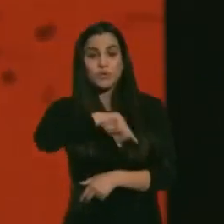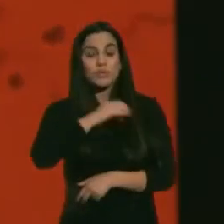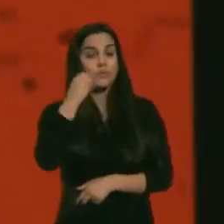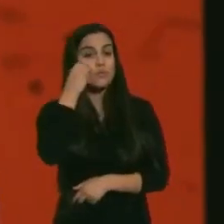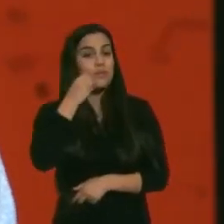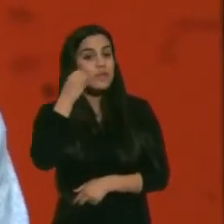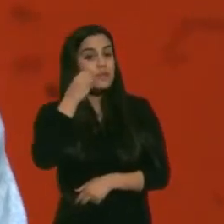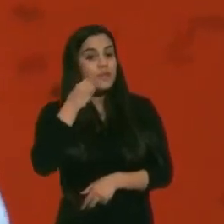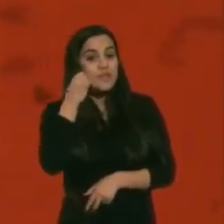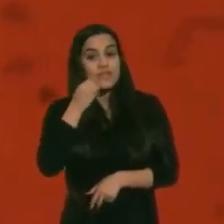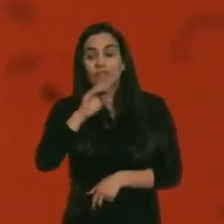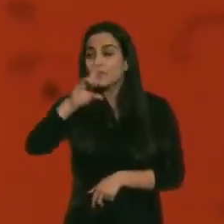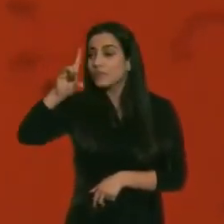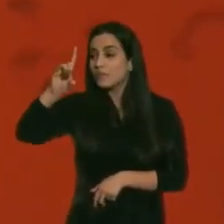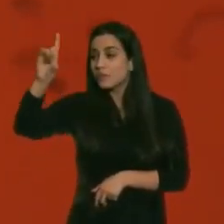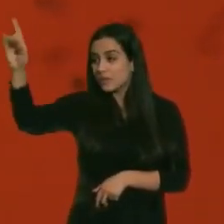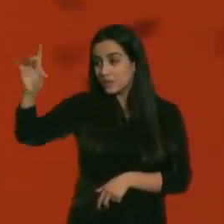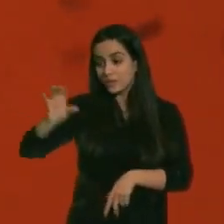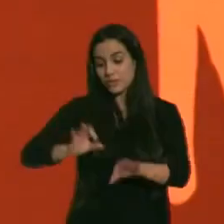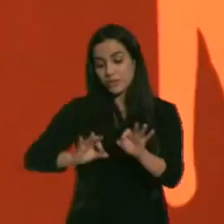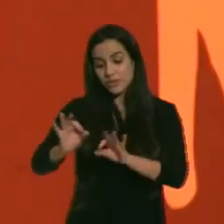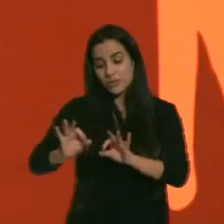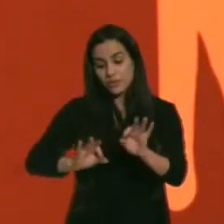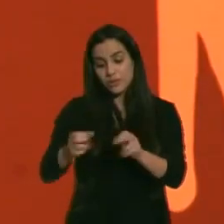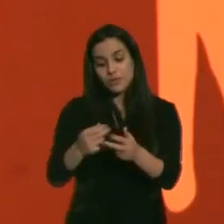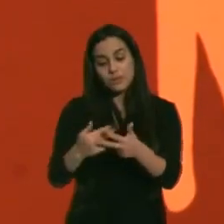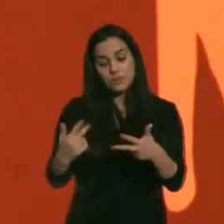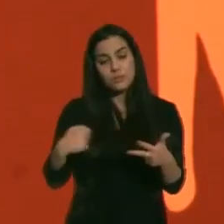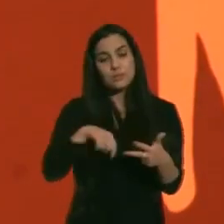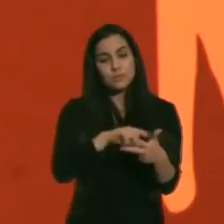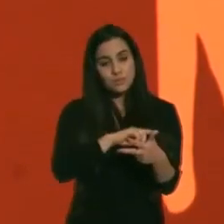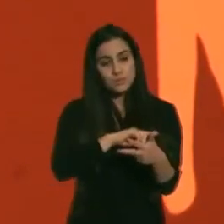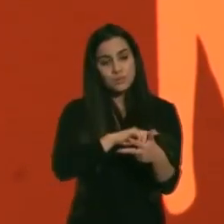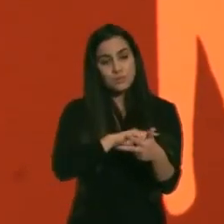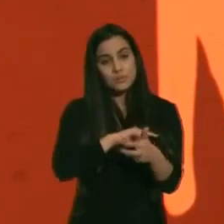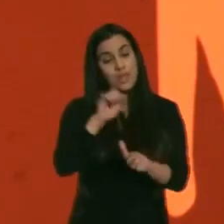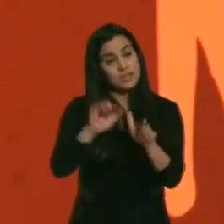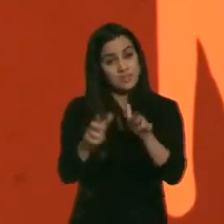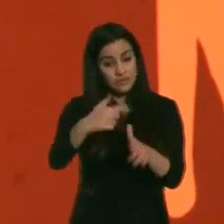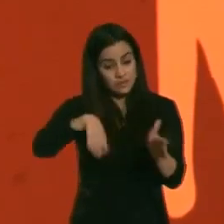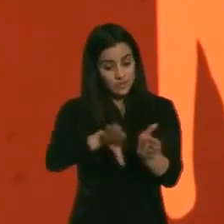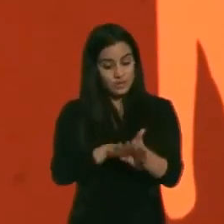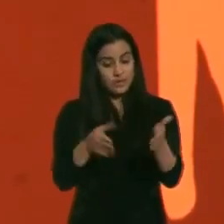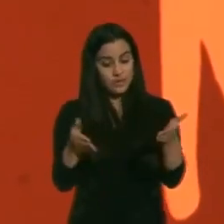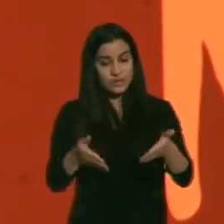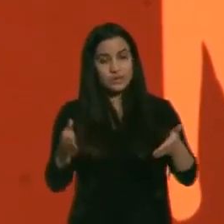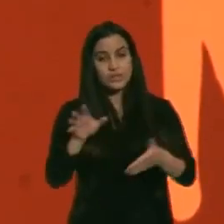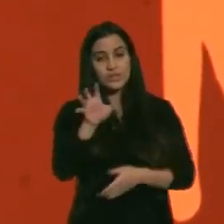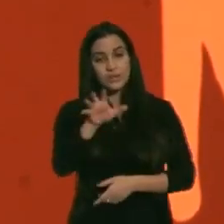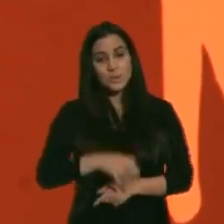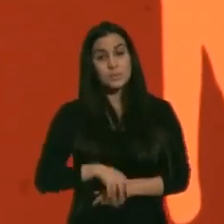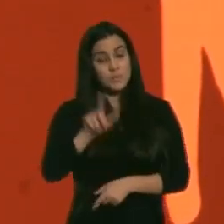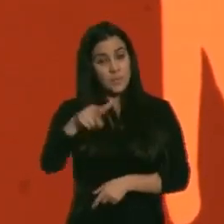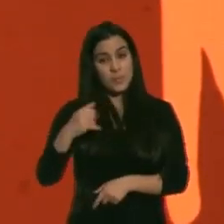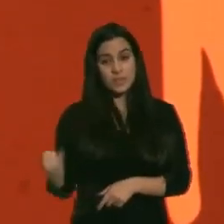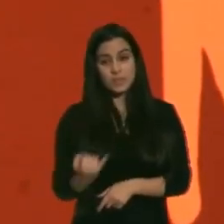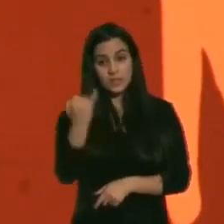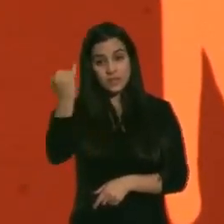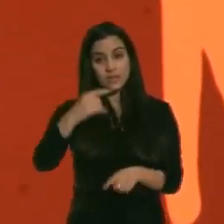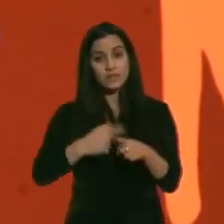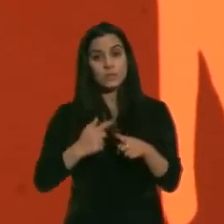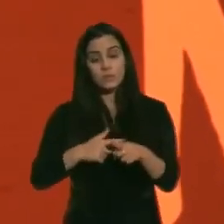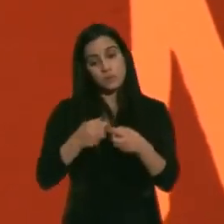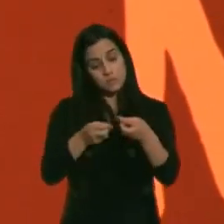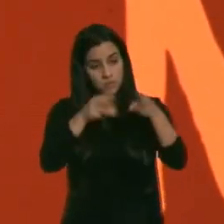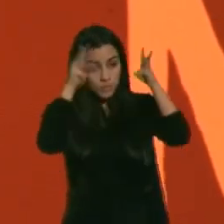mesa de Deus. Talvez você chegou aqui assim. É muito interessante porque quando